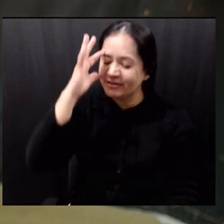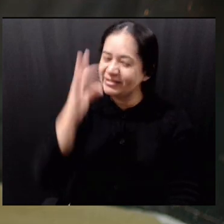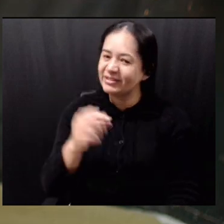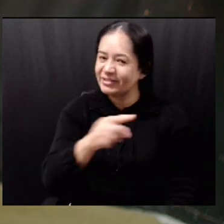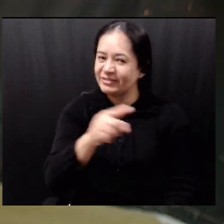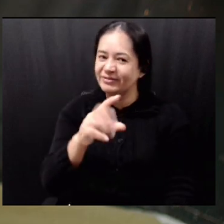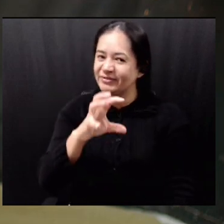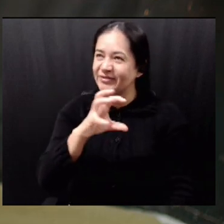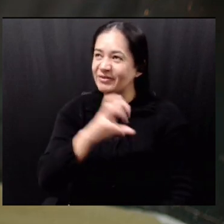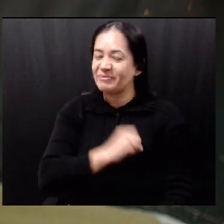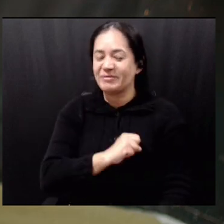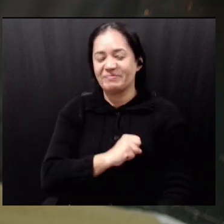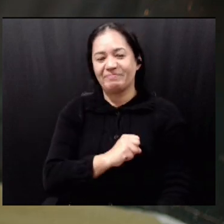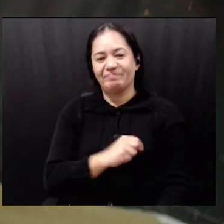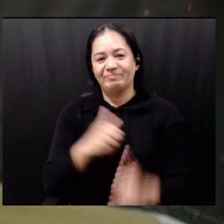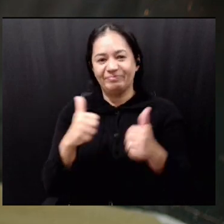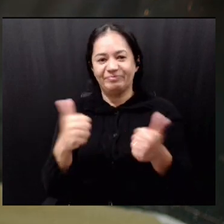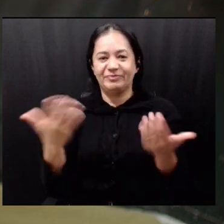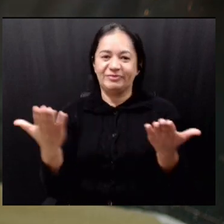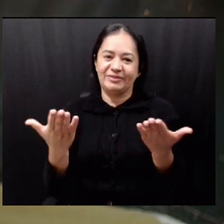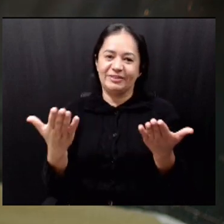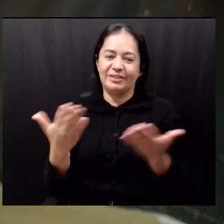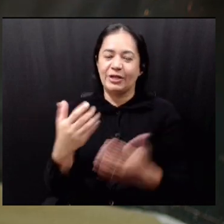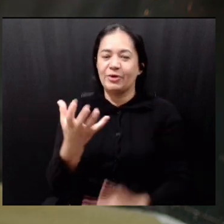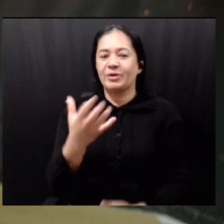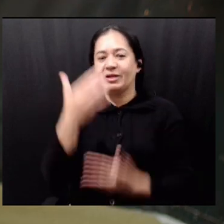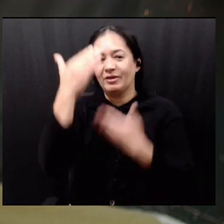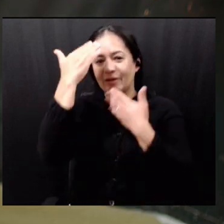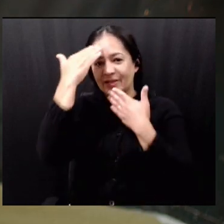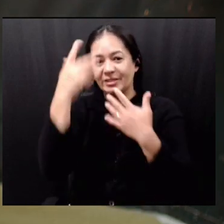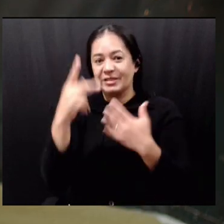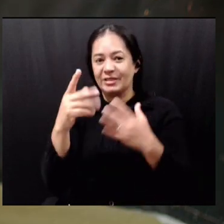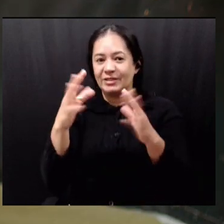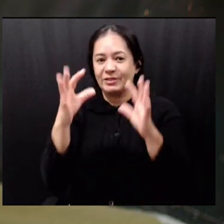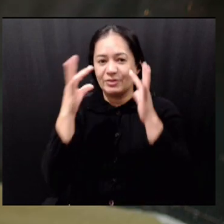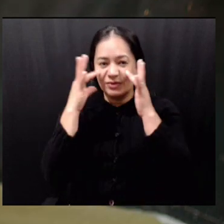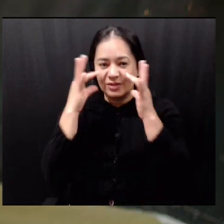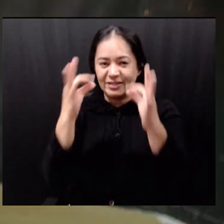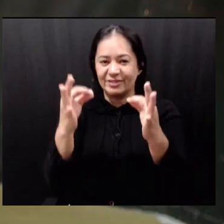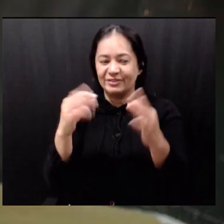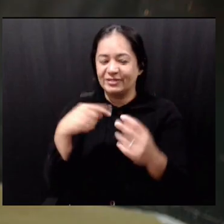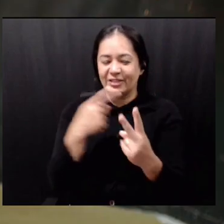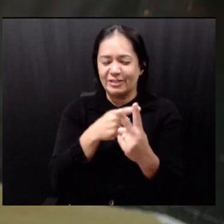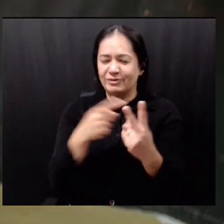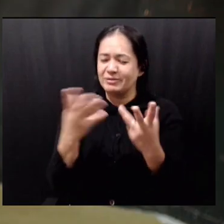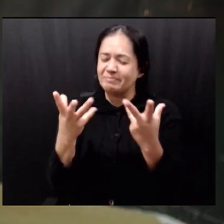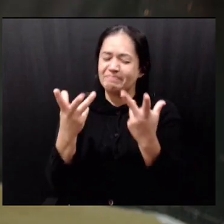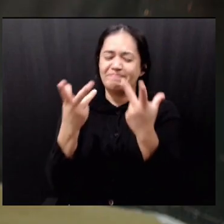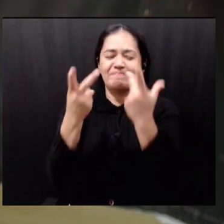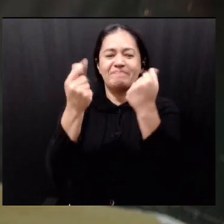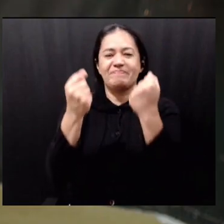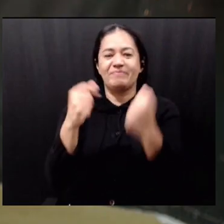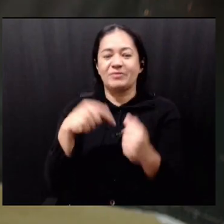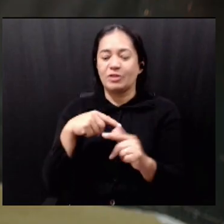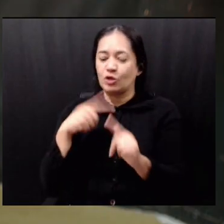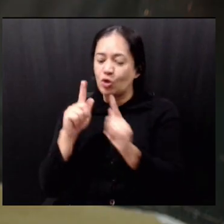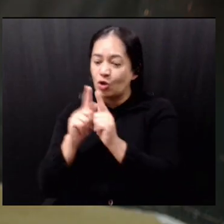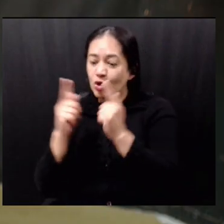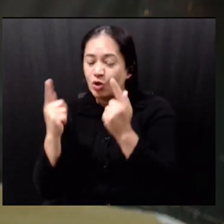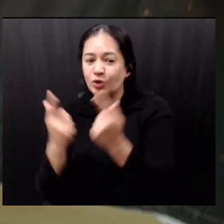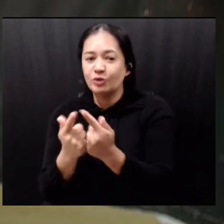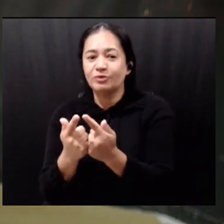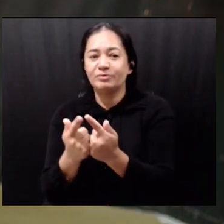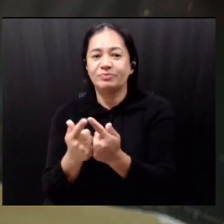tá bom? Ô, gente, quero agradecer a sua audiência, a sua companhia, as nossas convidadas maravilhosas, a nossa equipe, a nossa produção que